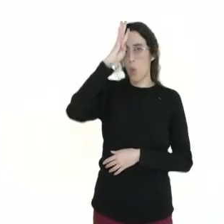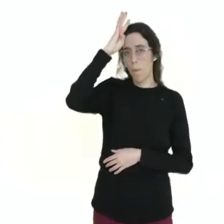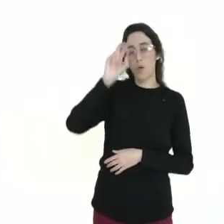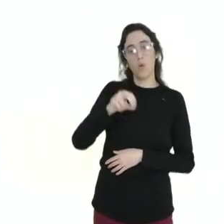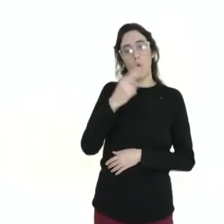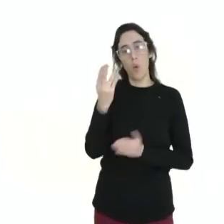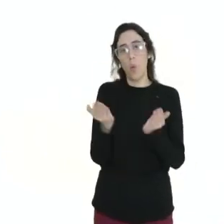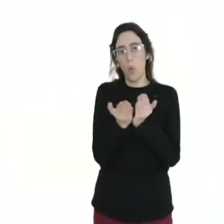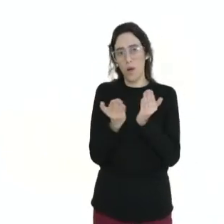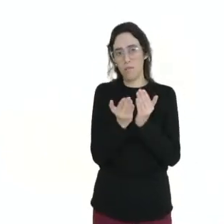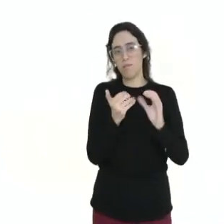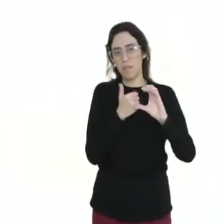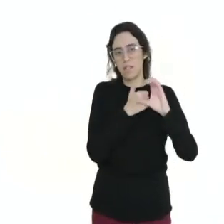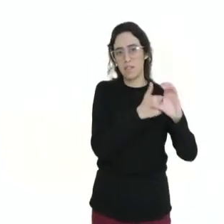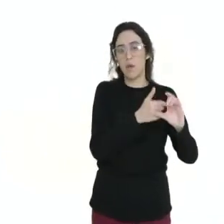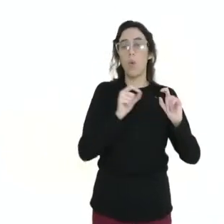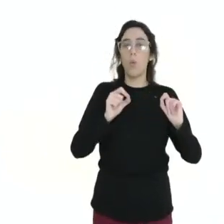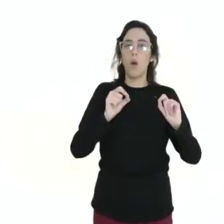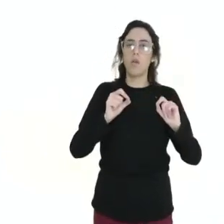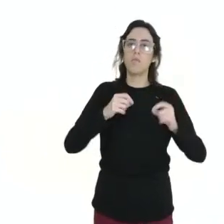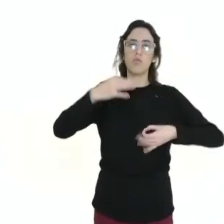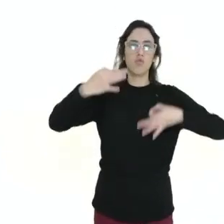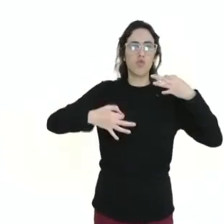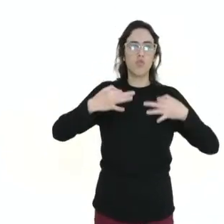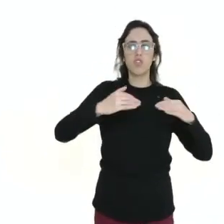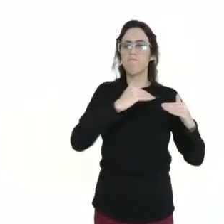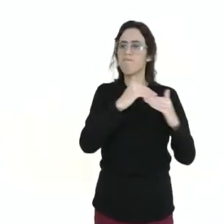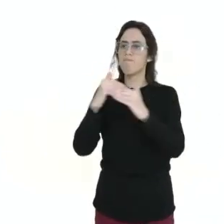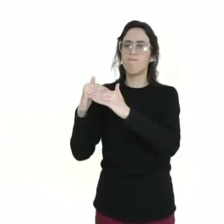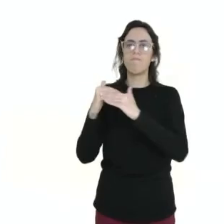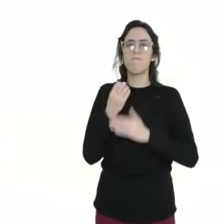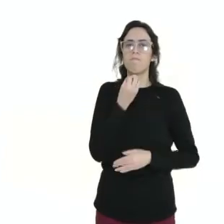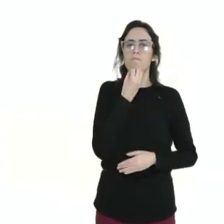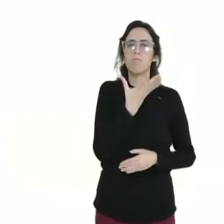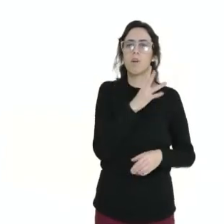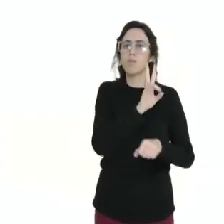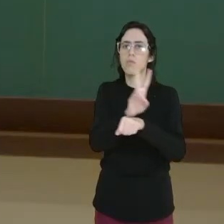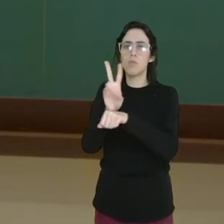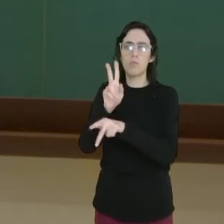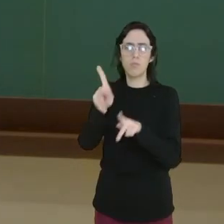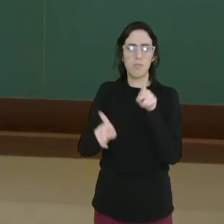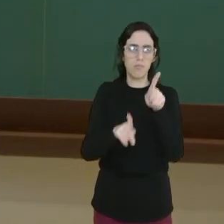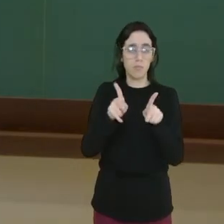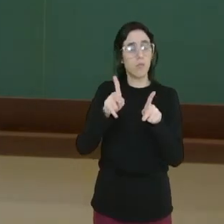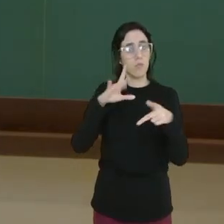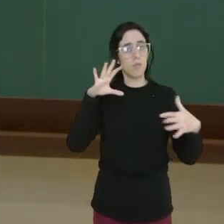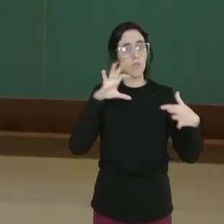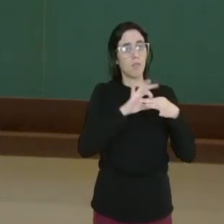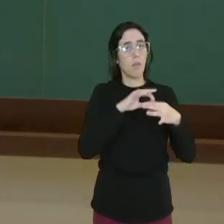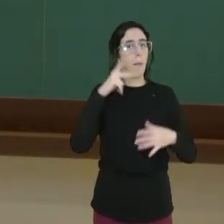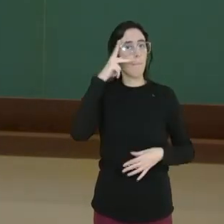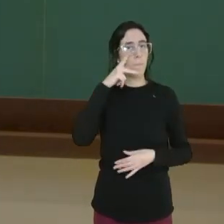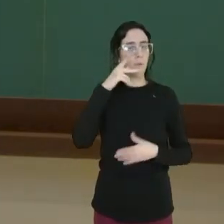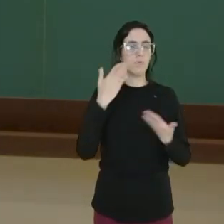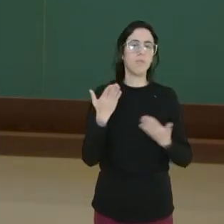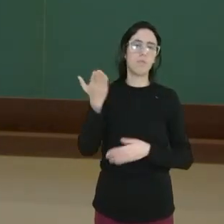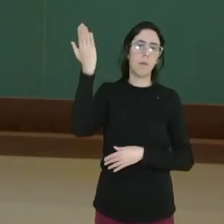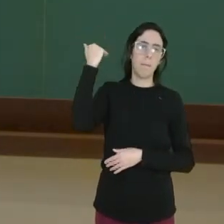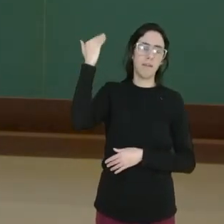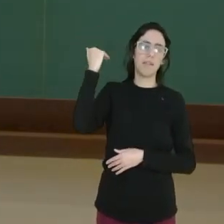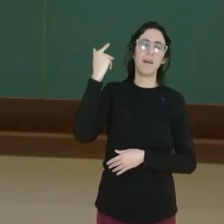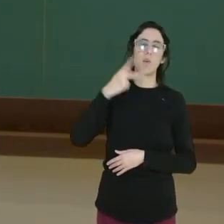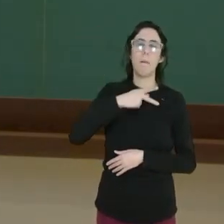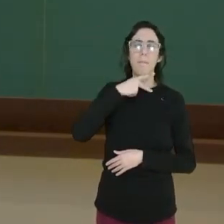a justiça e o bem comum consistem na finalidade da política. Então, enquanto lá no Platão, por exemplo,